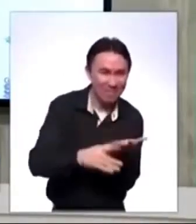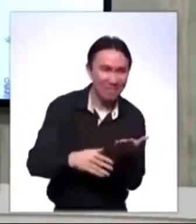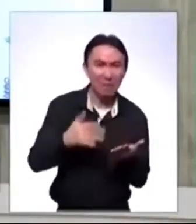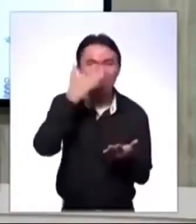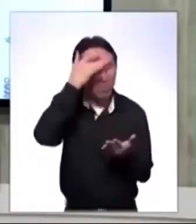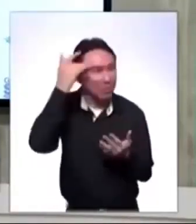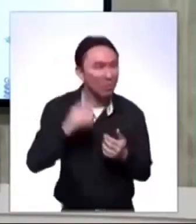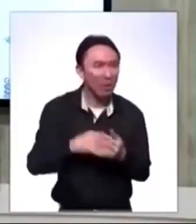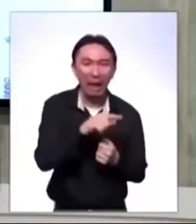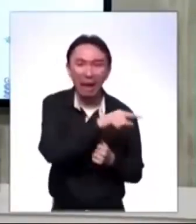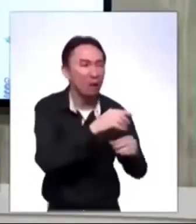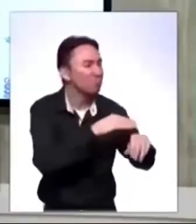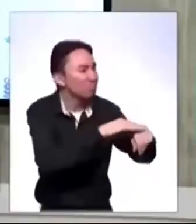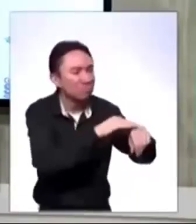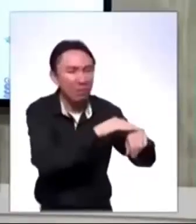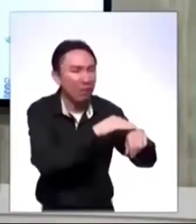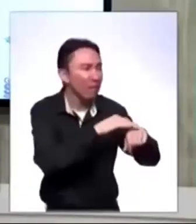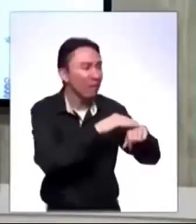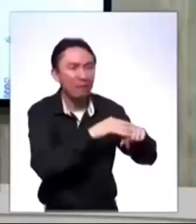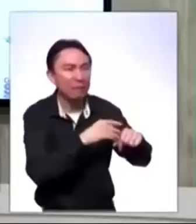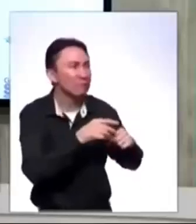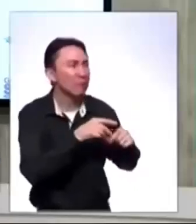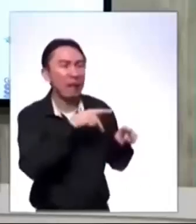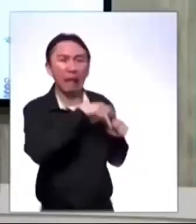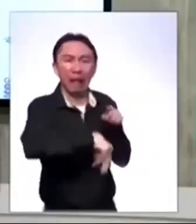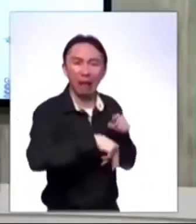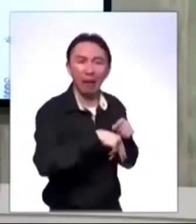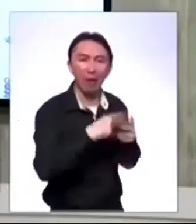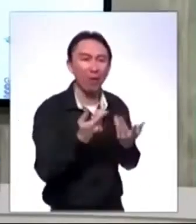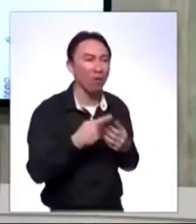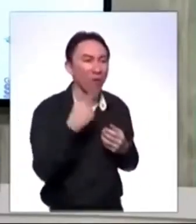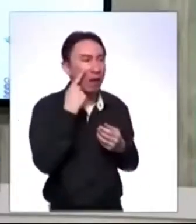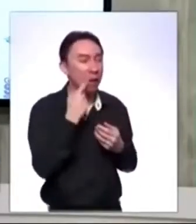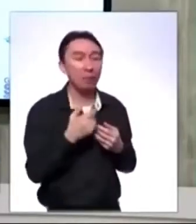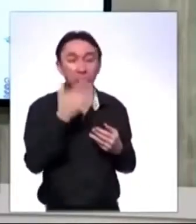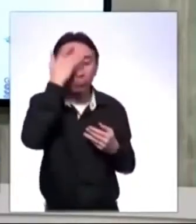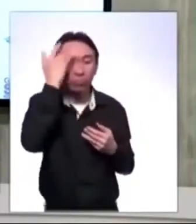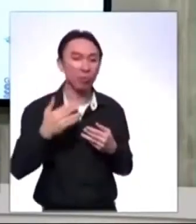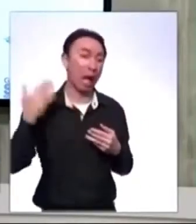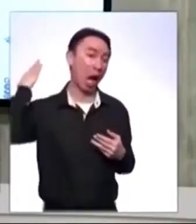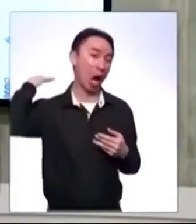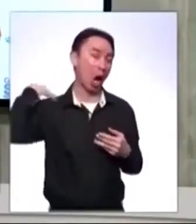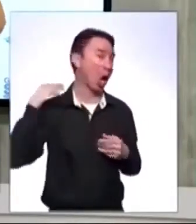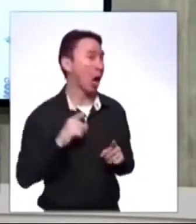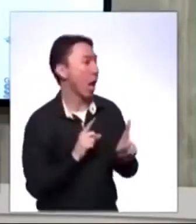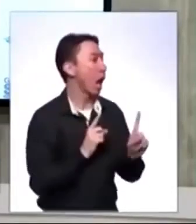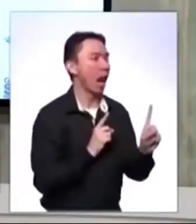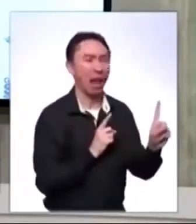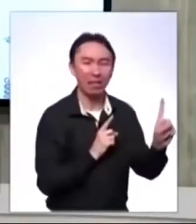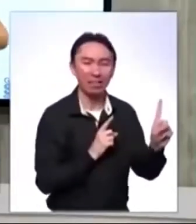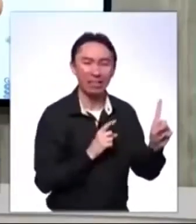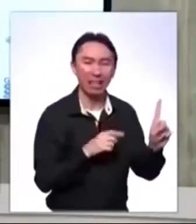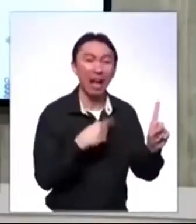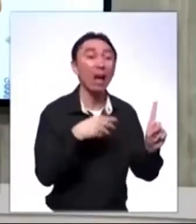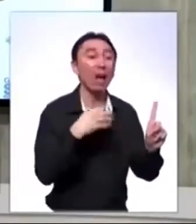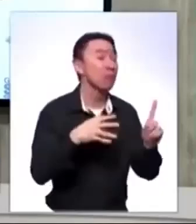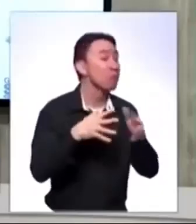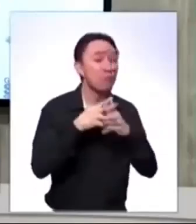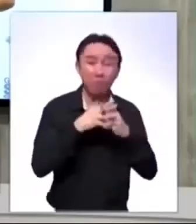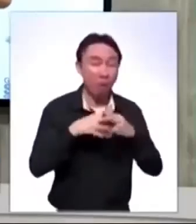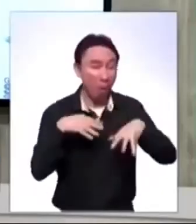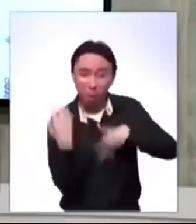pela metade, vê alguém saindo de costas, alguém ouve uma conversa atrás de uma cortina, e aí acontece uma confusão inicial, e aquilo vai